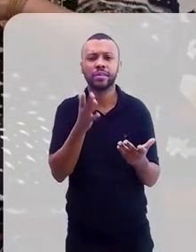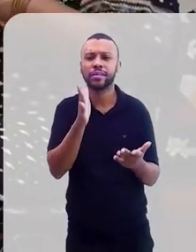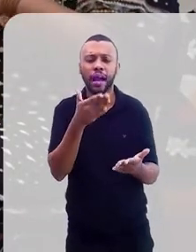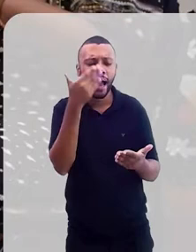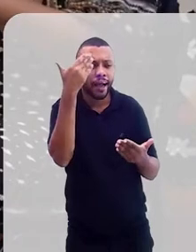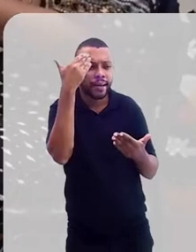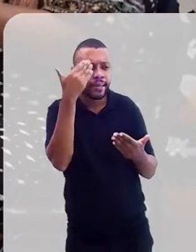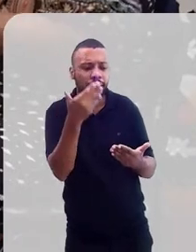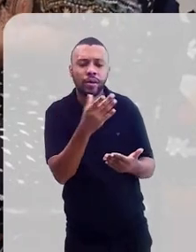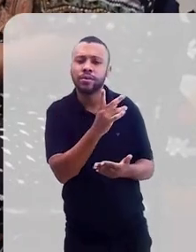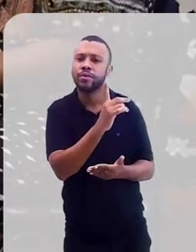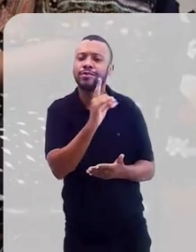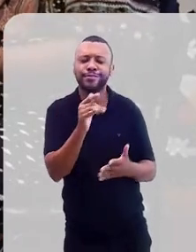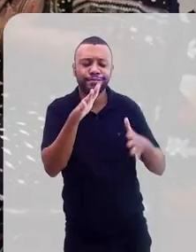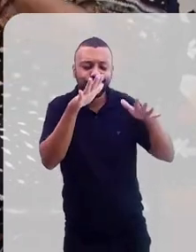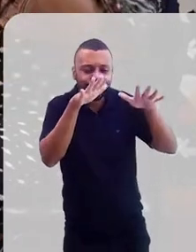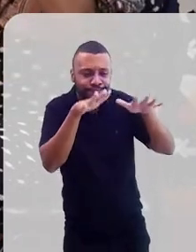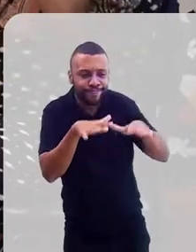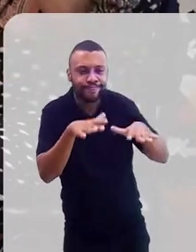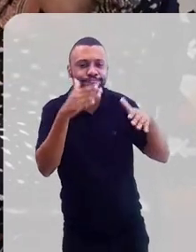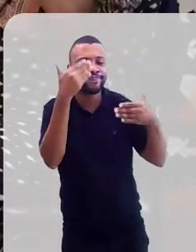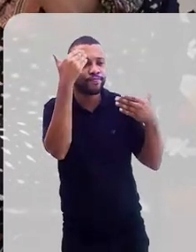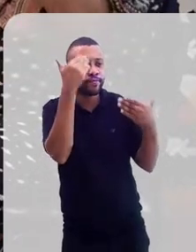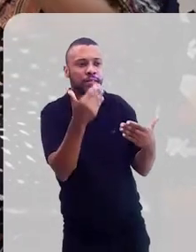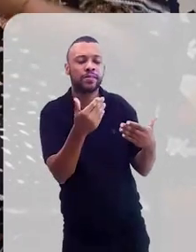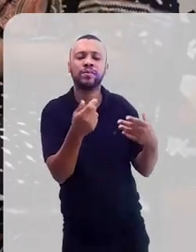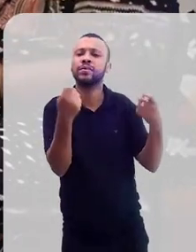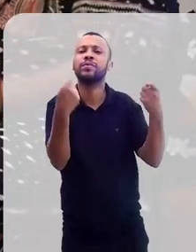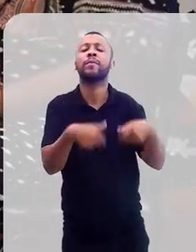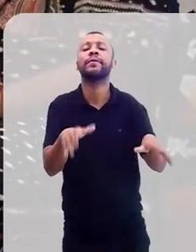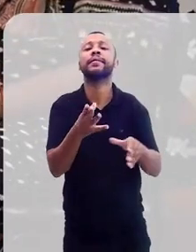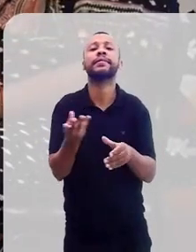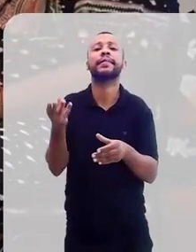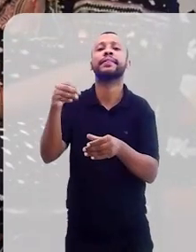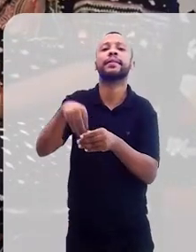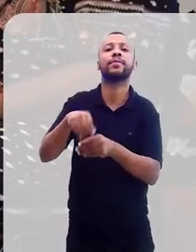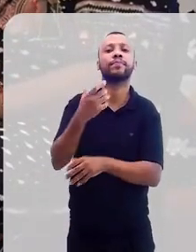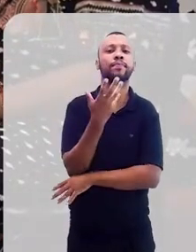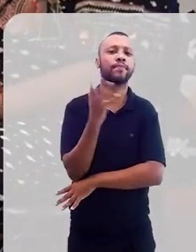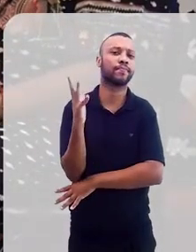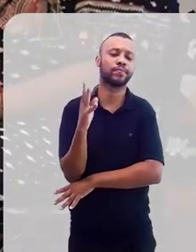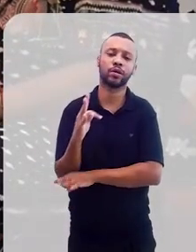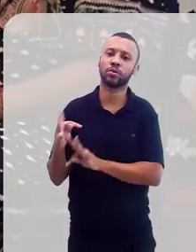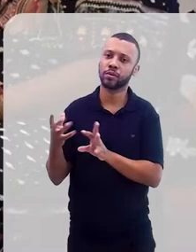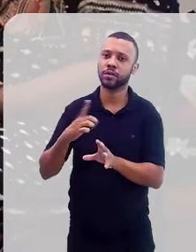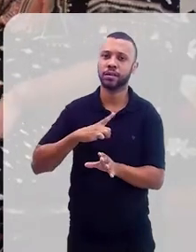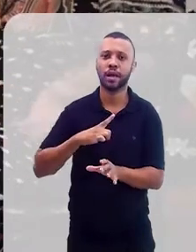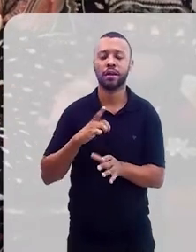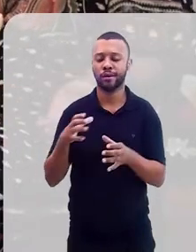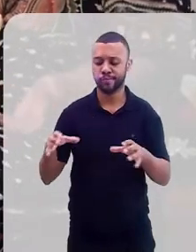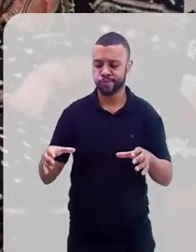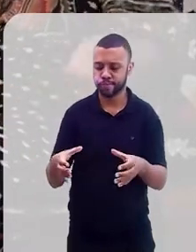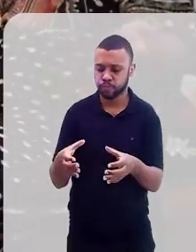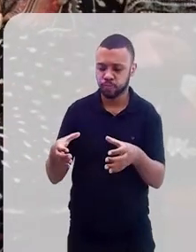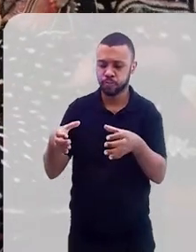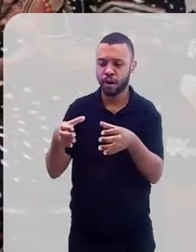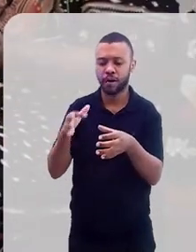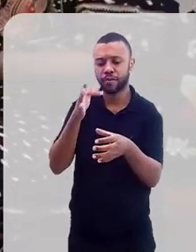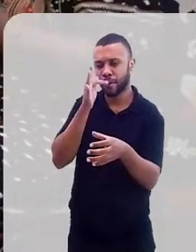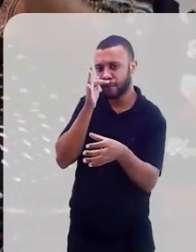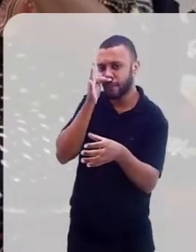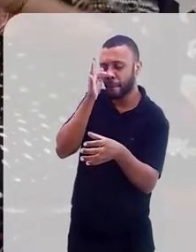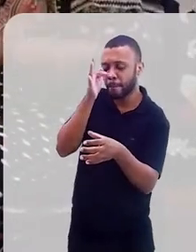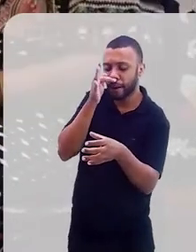colocou o tabaco, ou seja, você já agradeceu o seu dia hoje. Você não precisa estar na floresta para fazer isso. Todo mundo tem um vaso de planta,